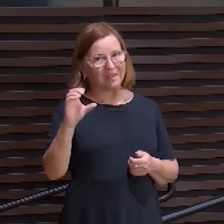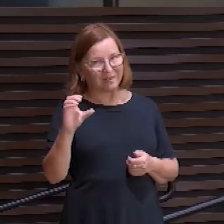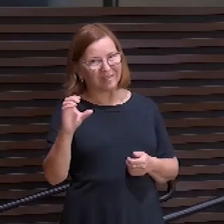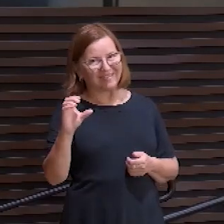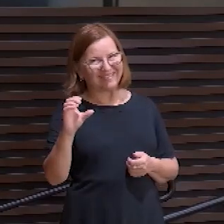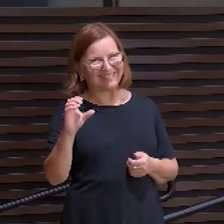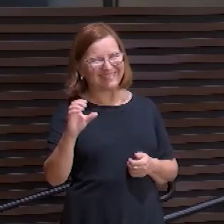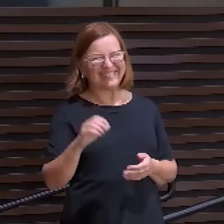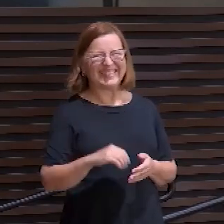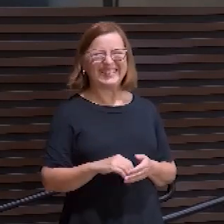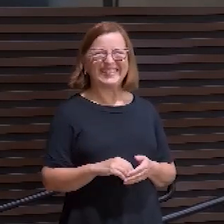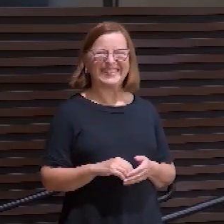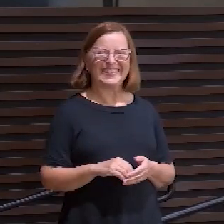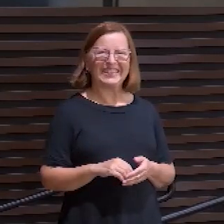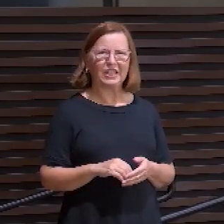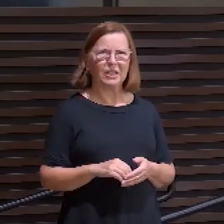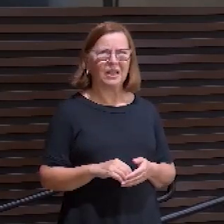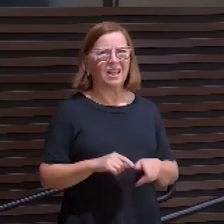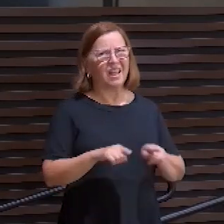Mas falar da cruz é